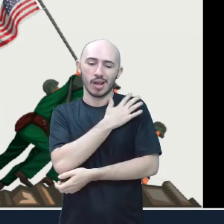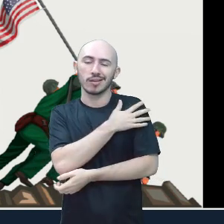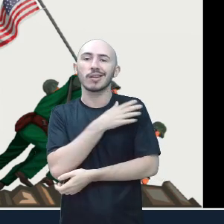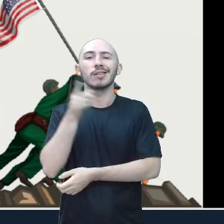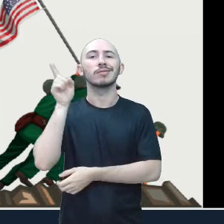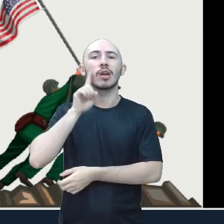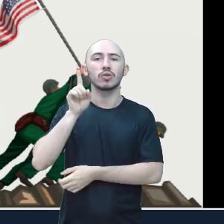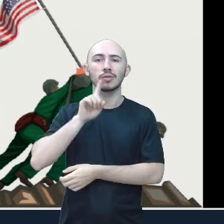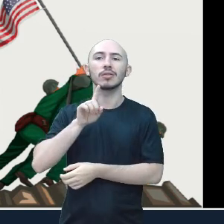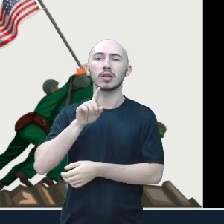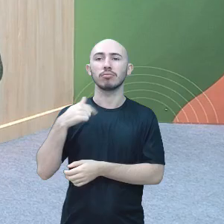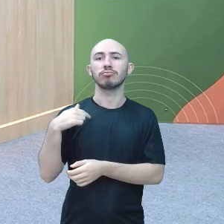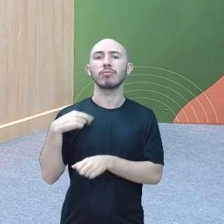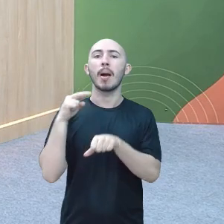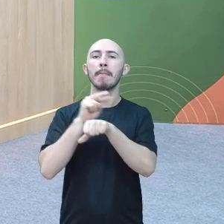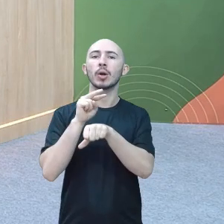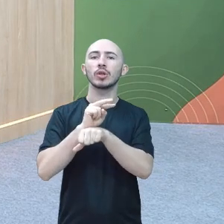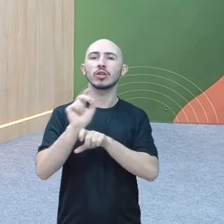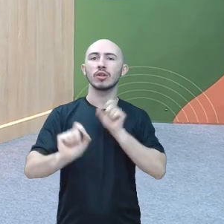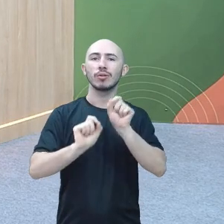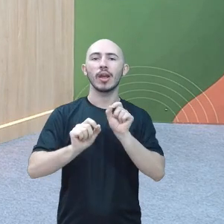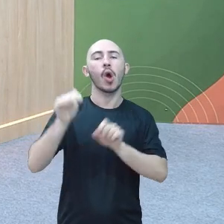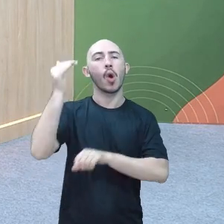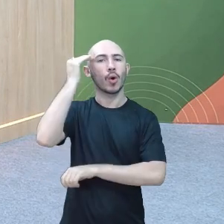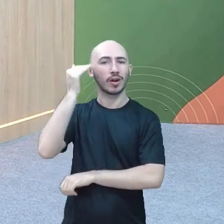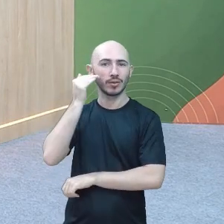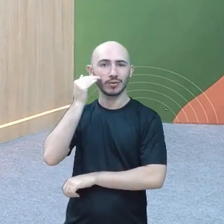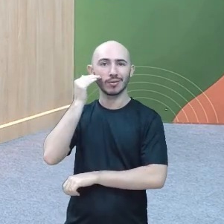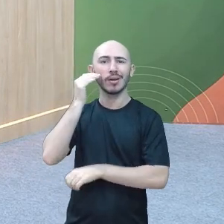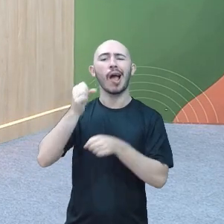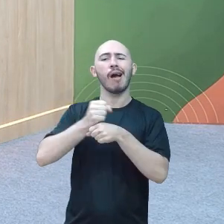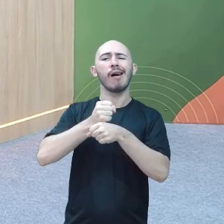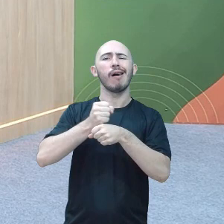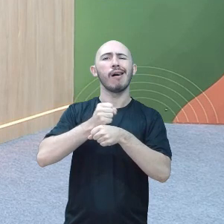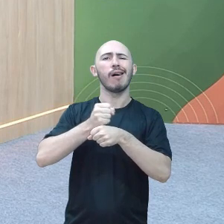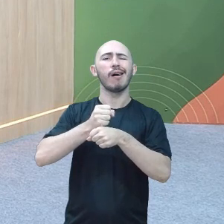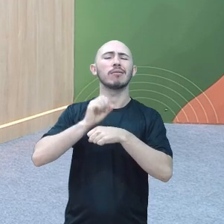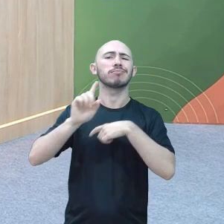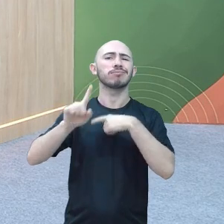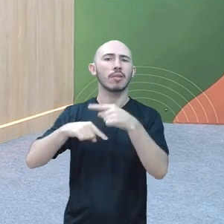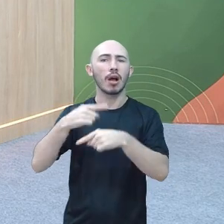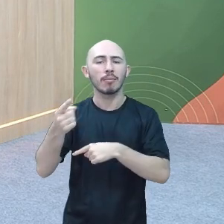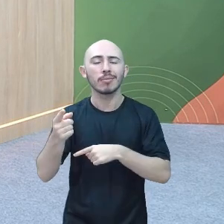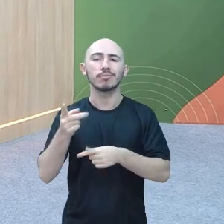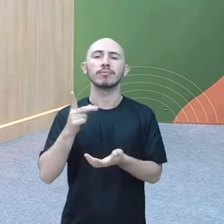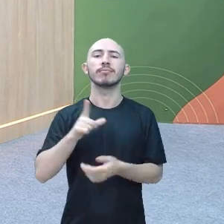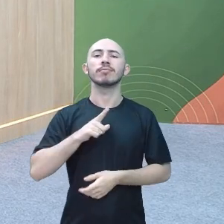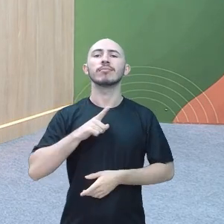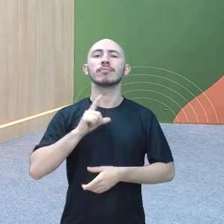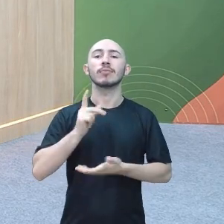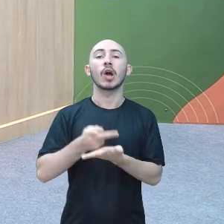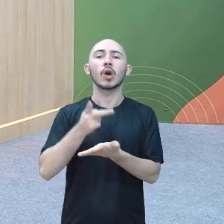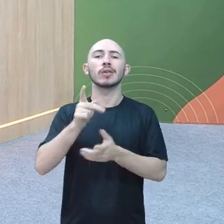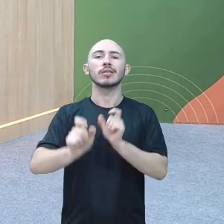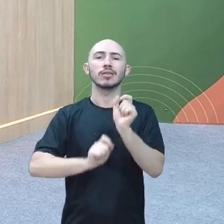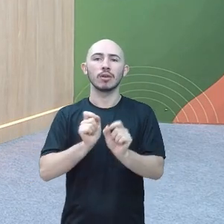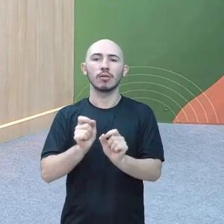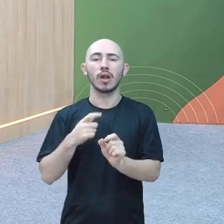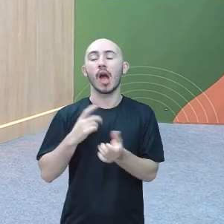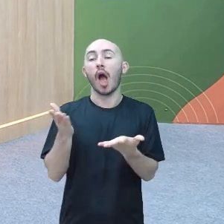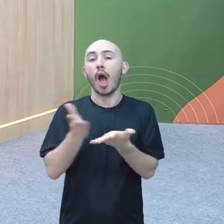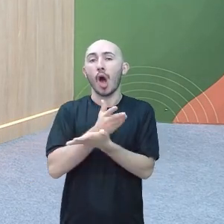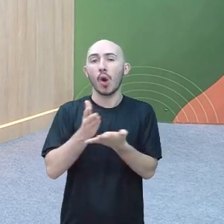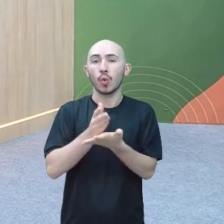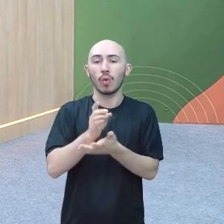do Sul. Né? E aí, alguns anos depois, a gente vai ter algumas celebridades da